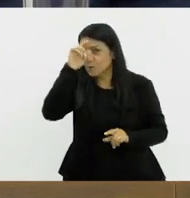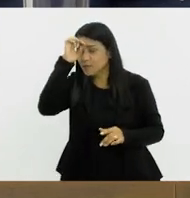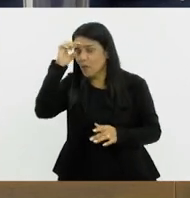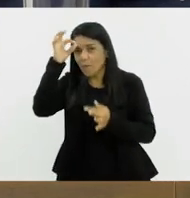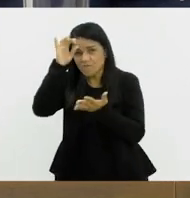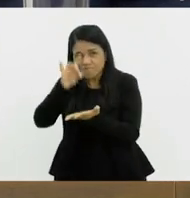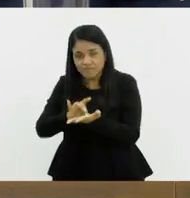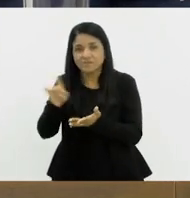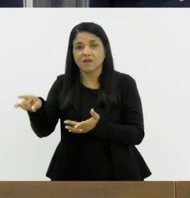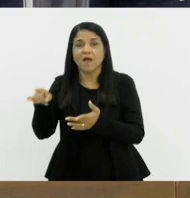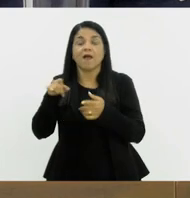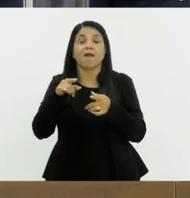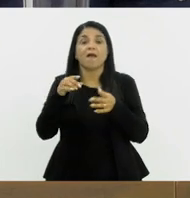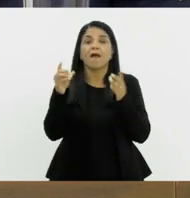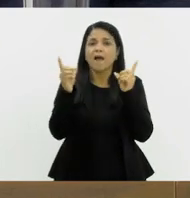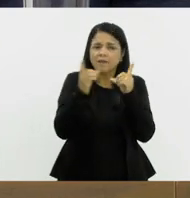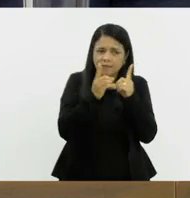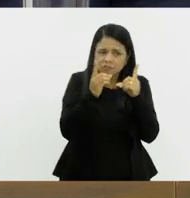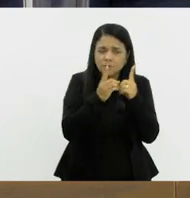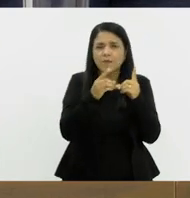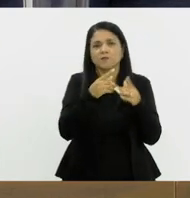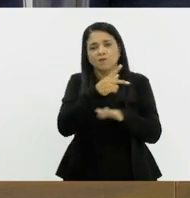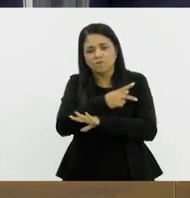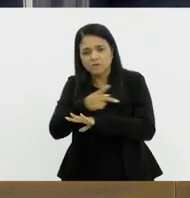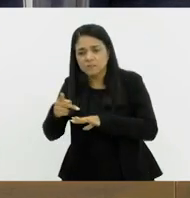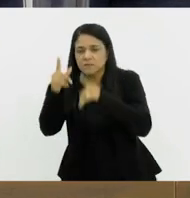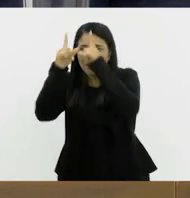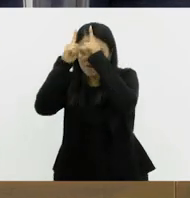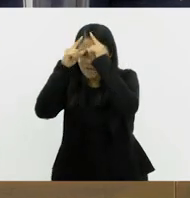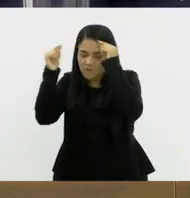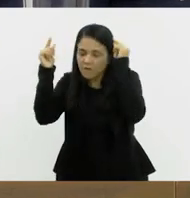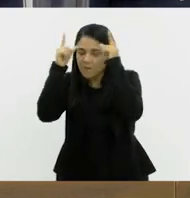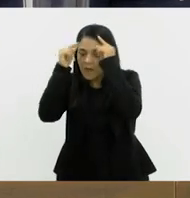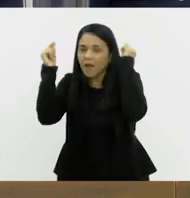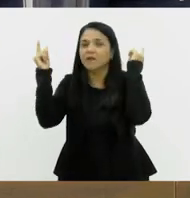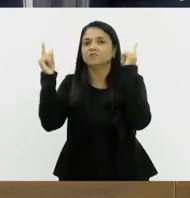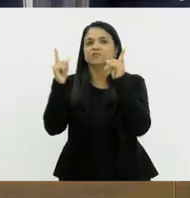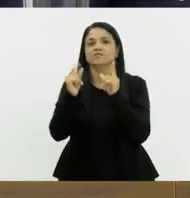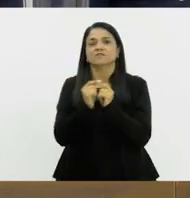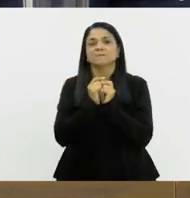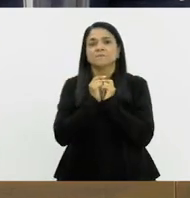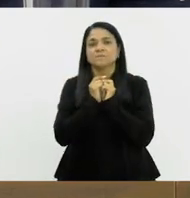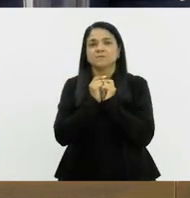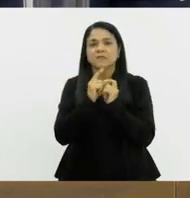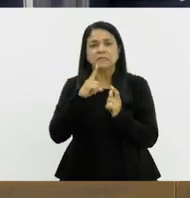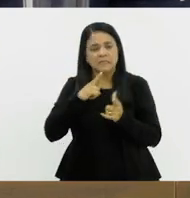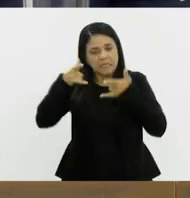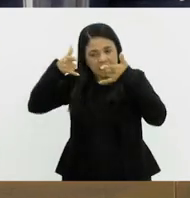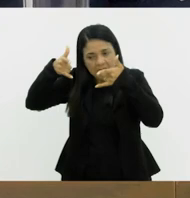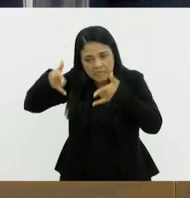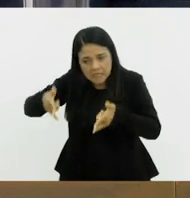são atendidos, né, pela visita da enfermagem, lá eles têm camas